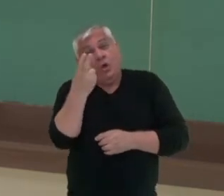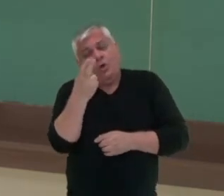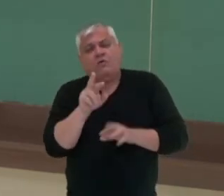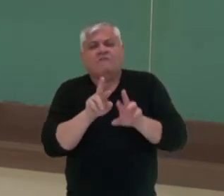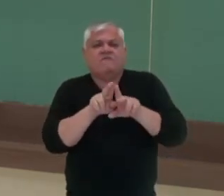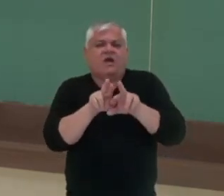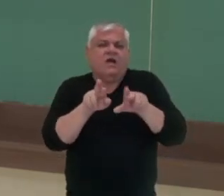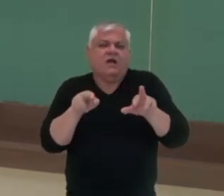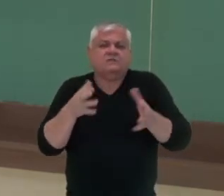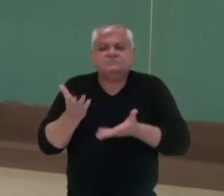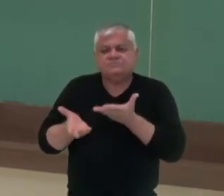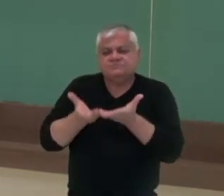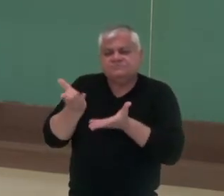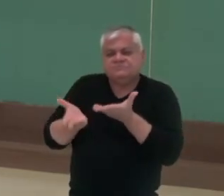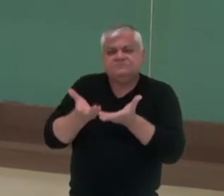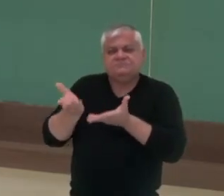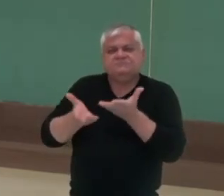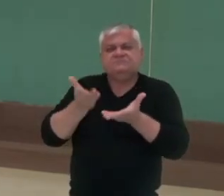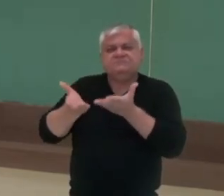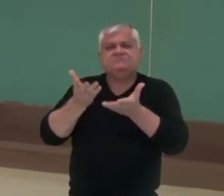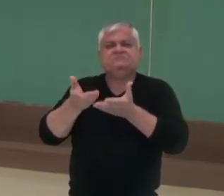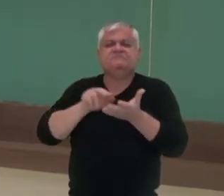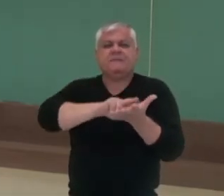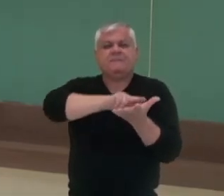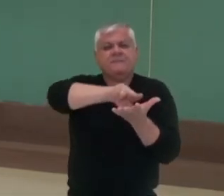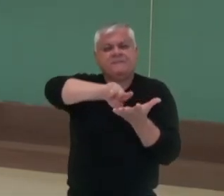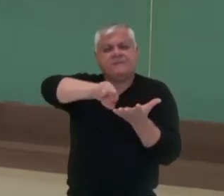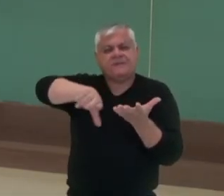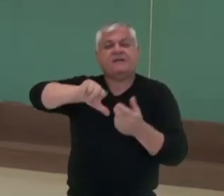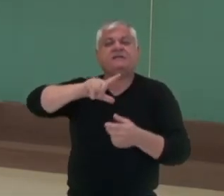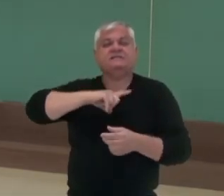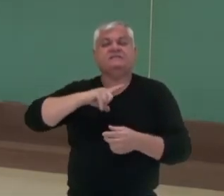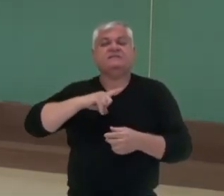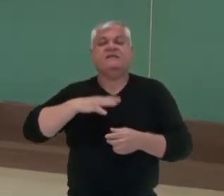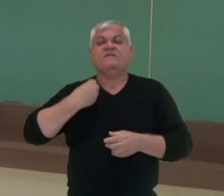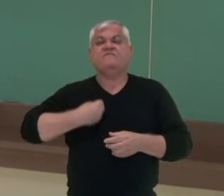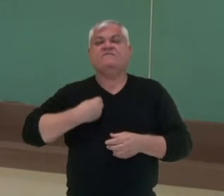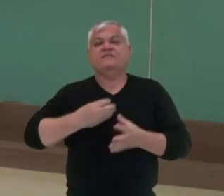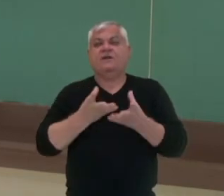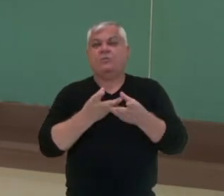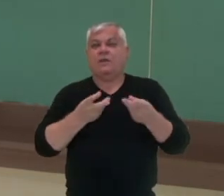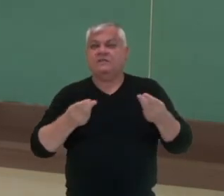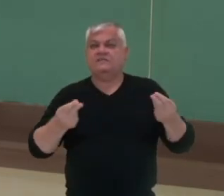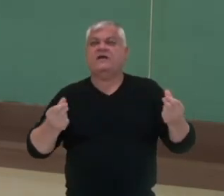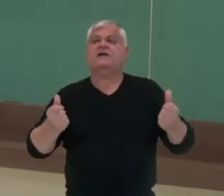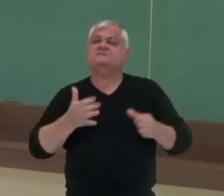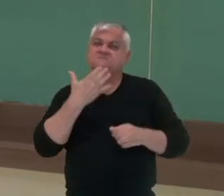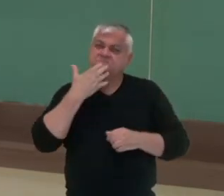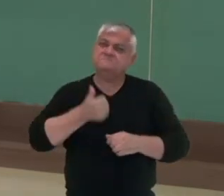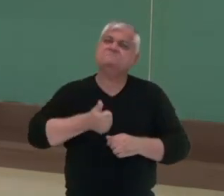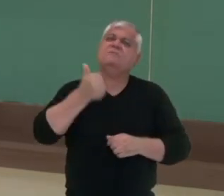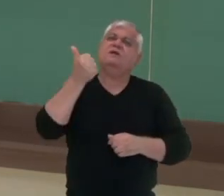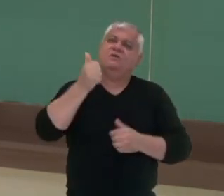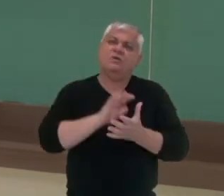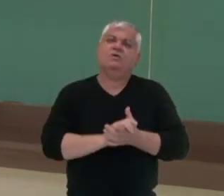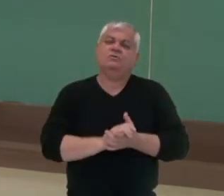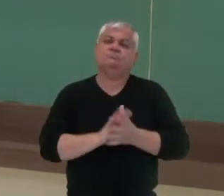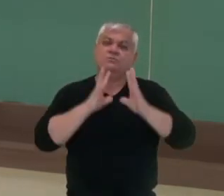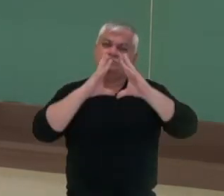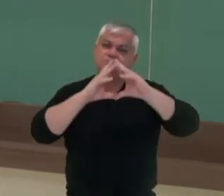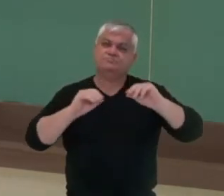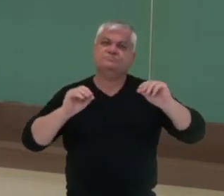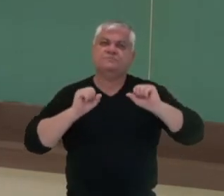diversos tratamentos, né? Associar vários tratamentos para ter uma qualidade de vida e até existe a cura, né,